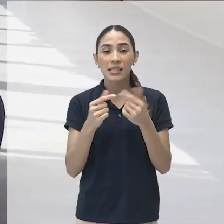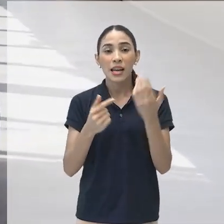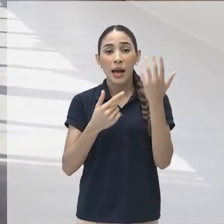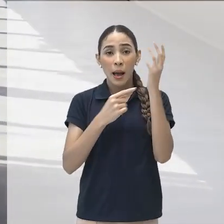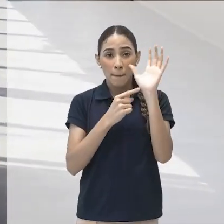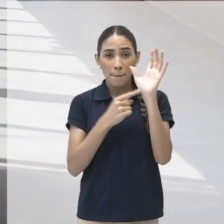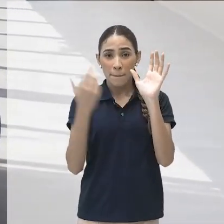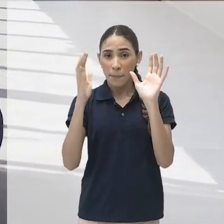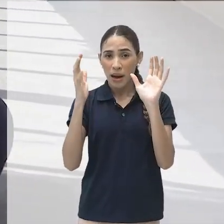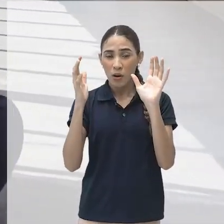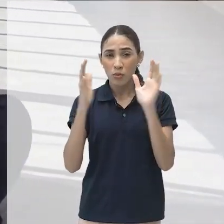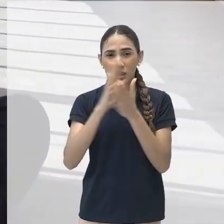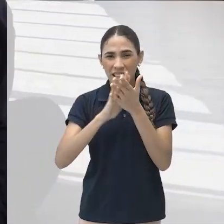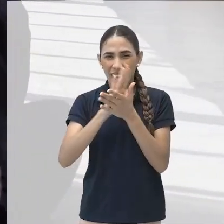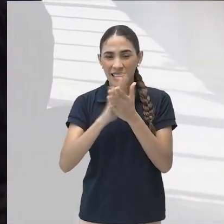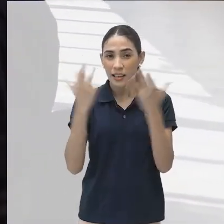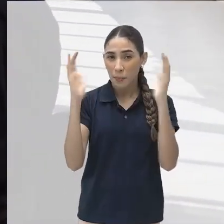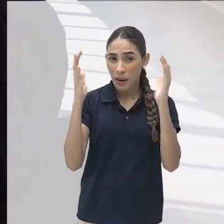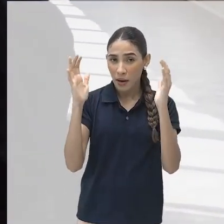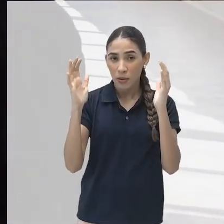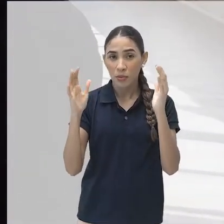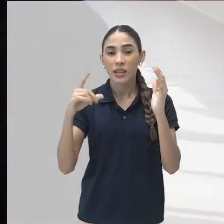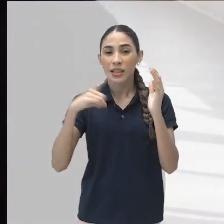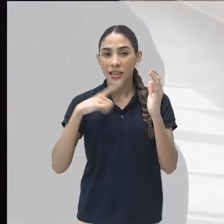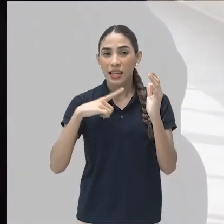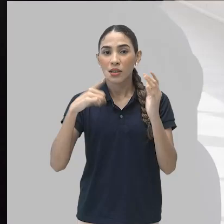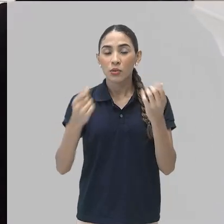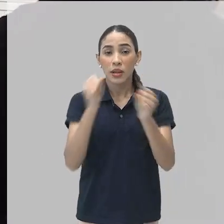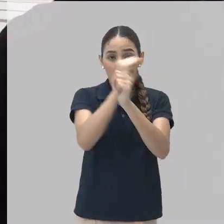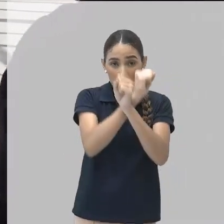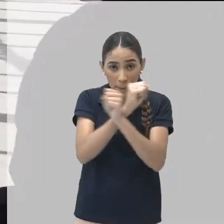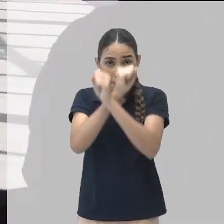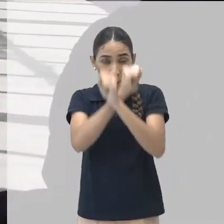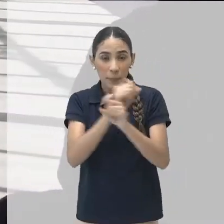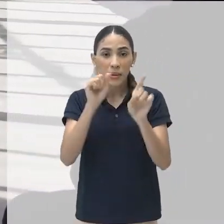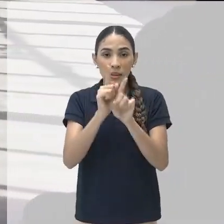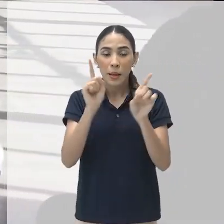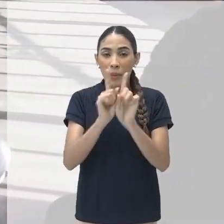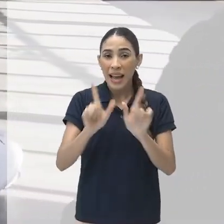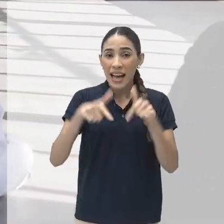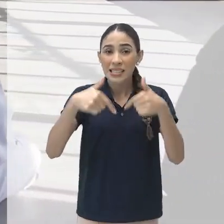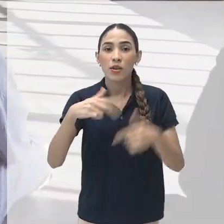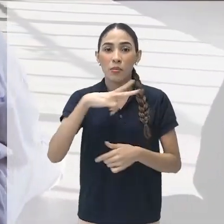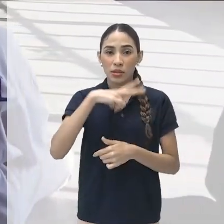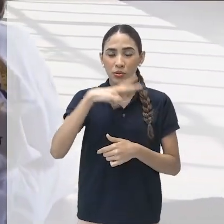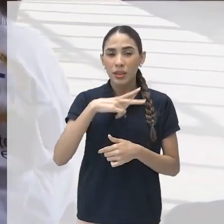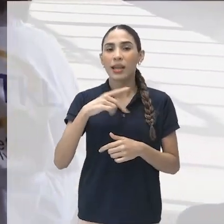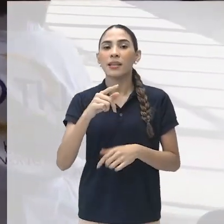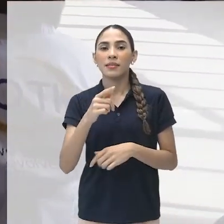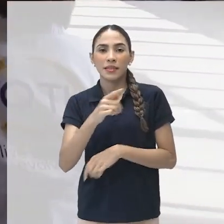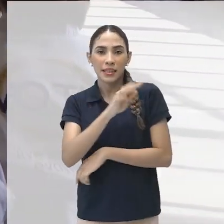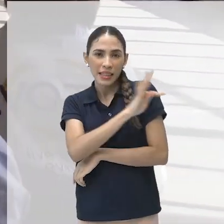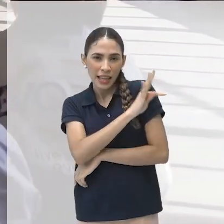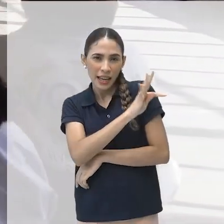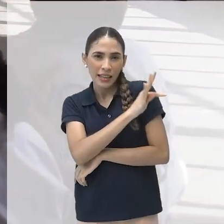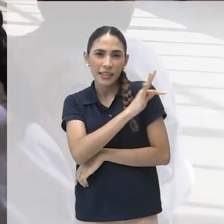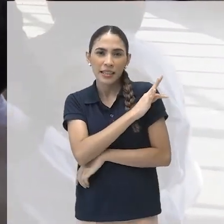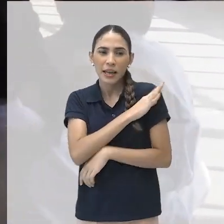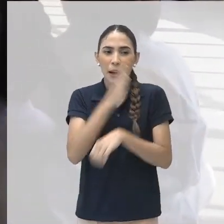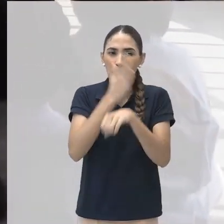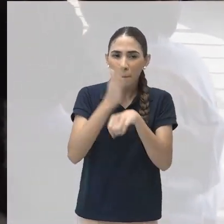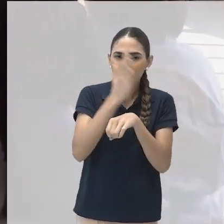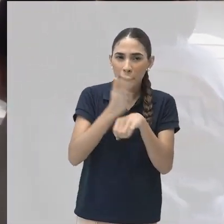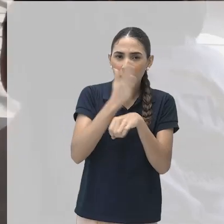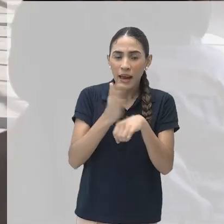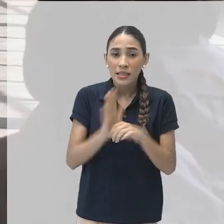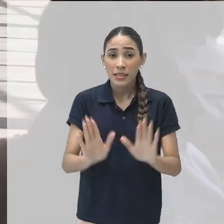vazias. Consiste no ataque e defesa pessoal, que inclui diversas técnicas executadas com as